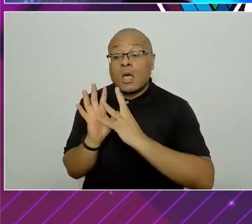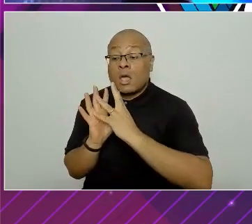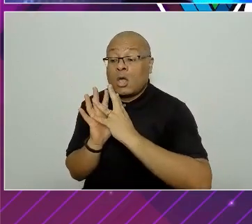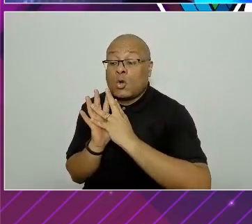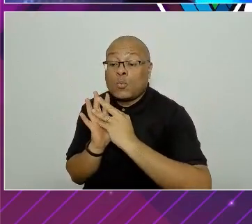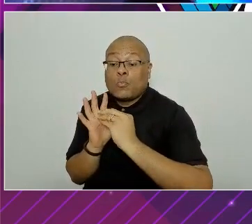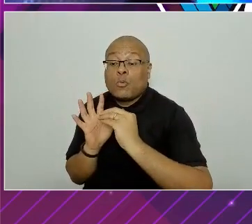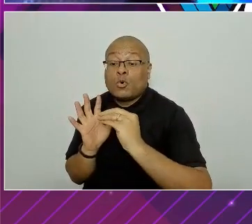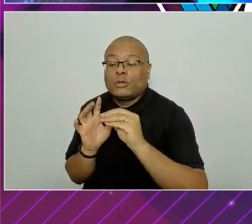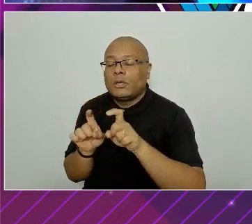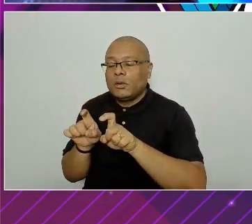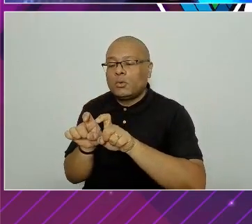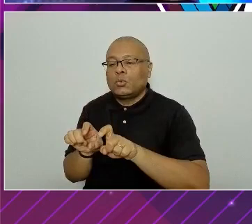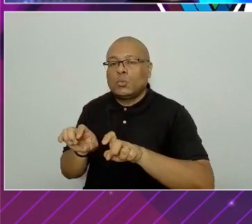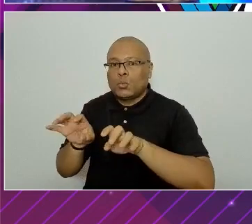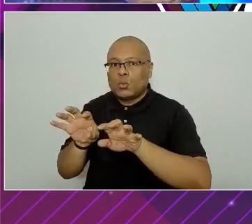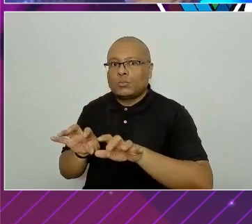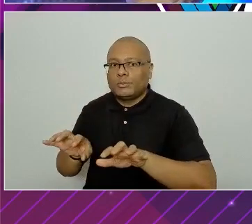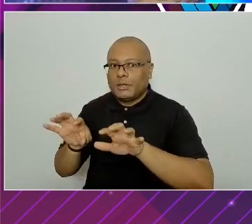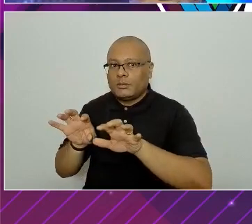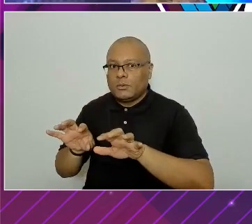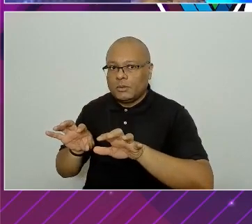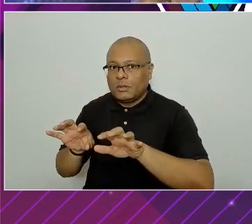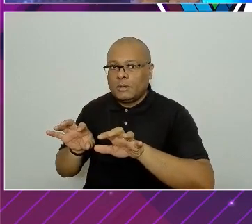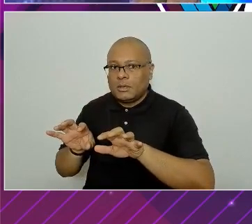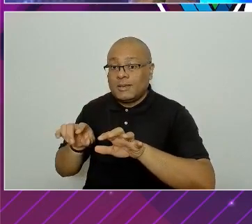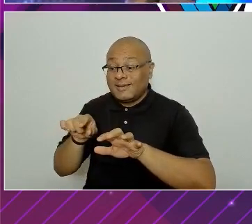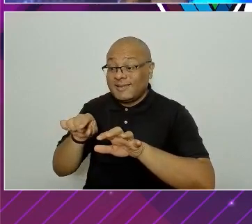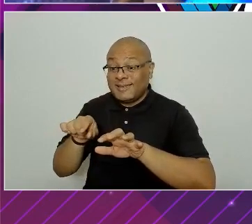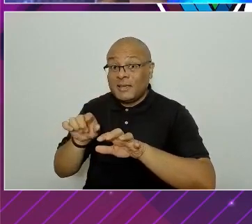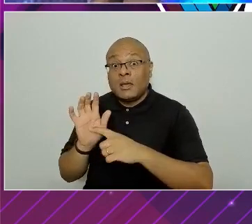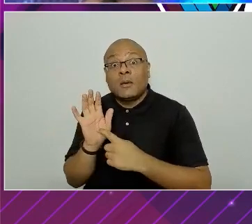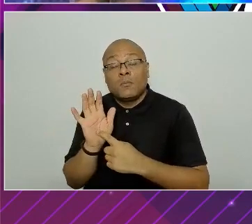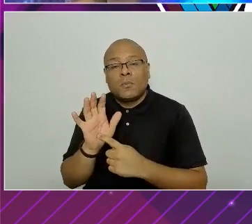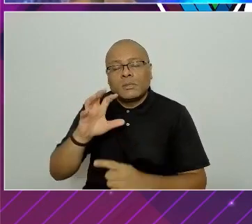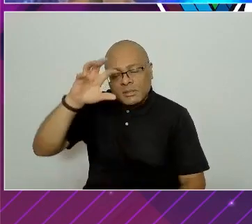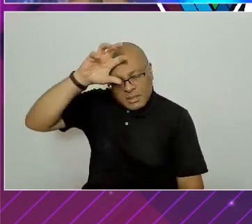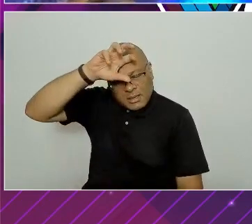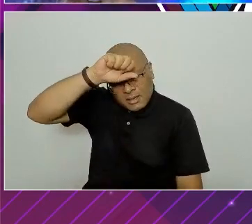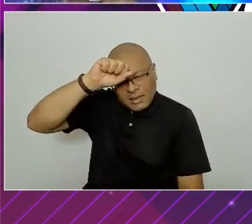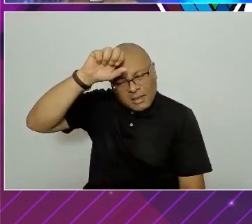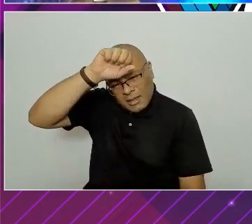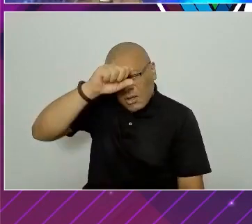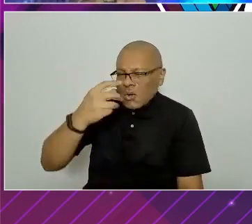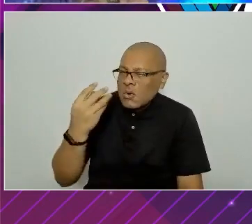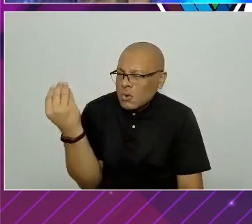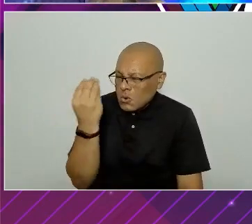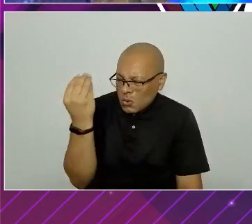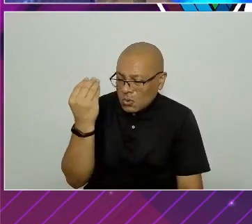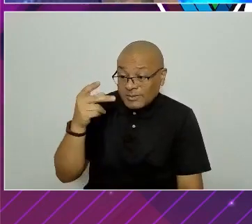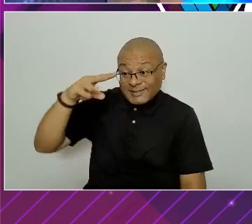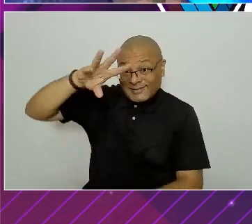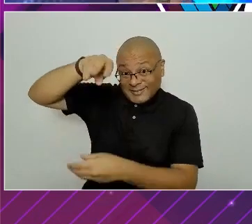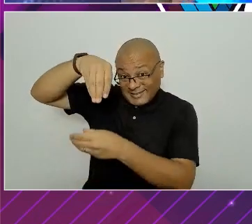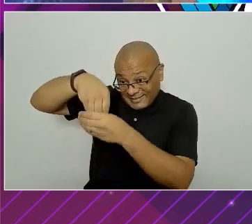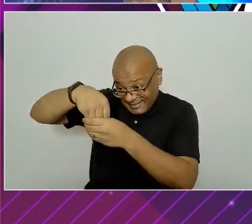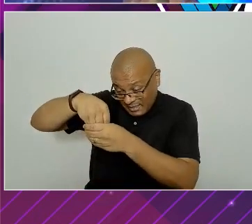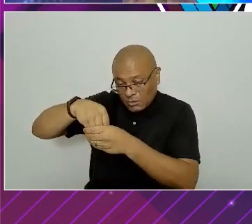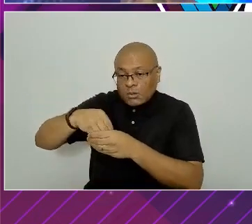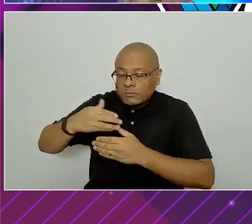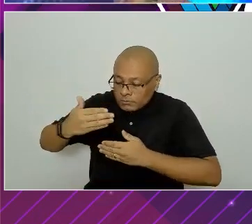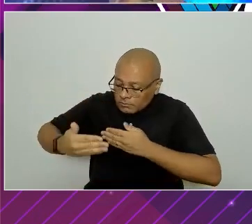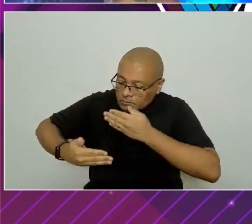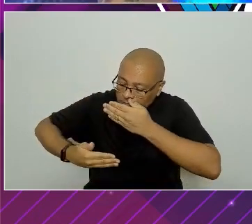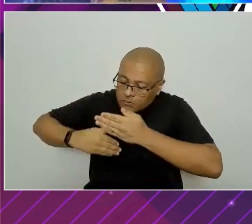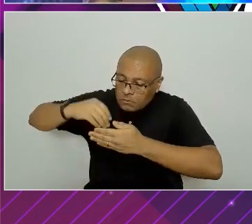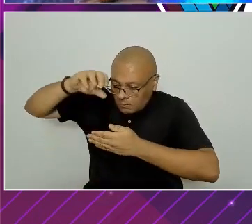uma máquina, significa demonstrar como que ela aprende. Né? Então, uma rede neural, ela vai estruturar, né, vai criar um fluxo de aprendizado para